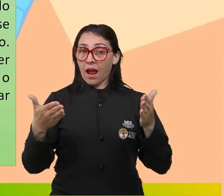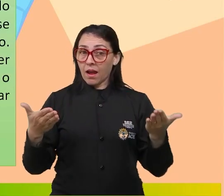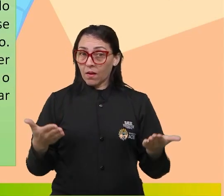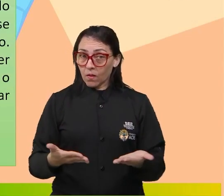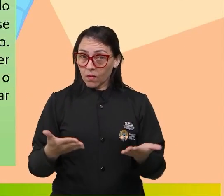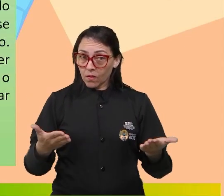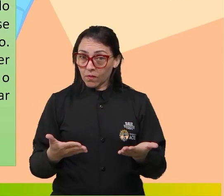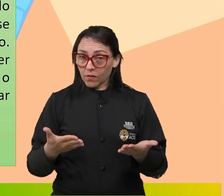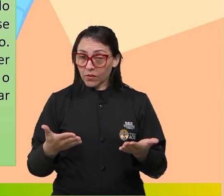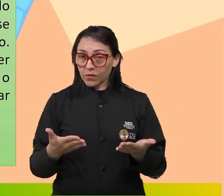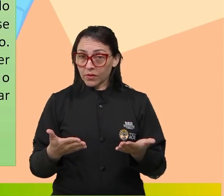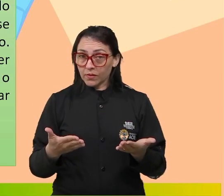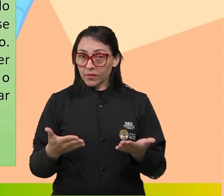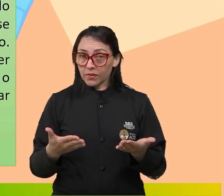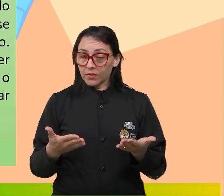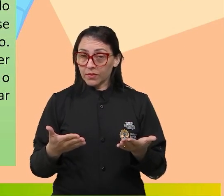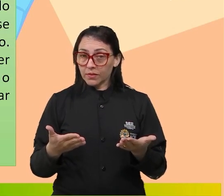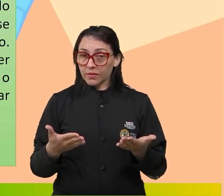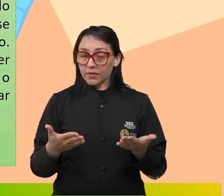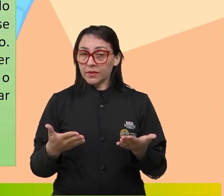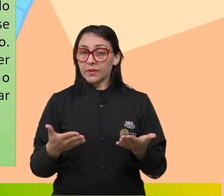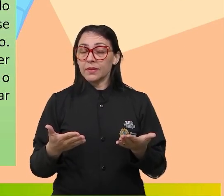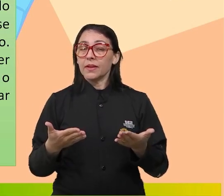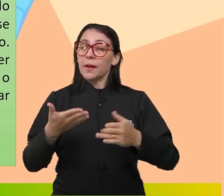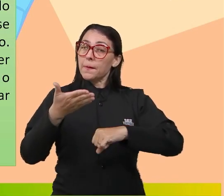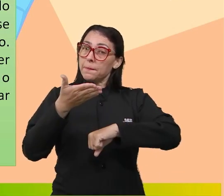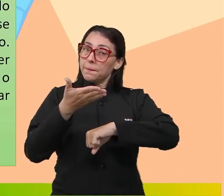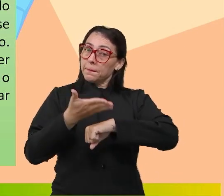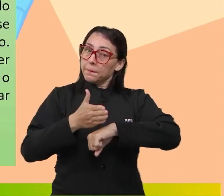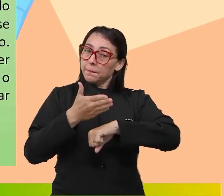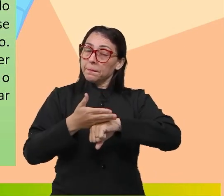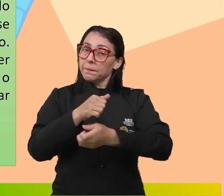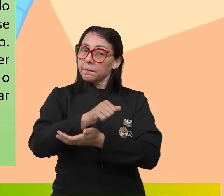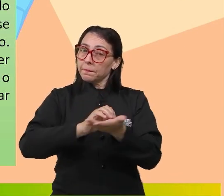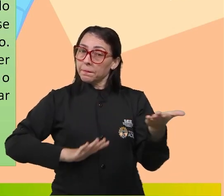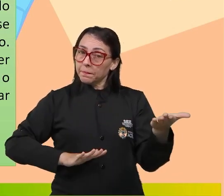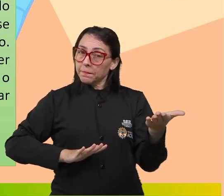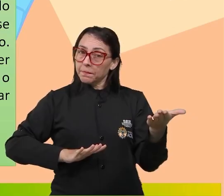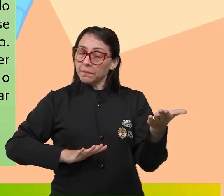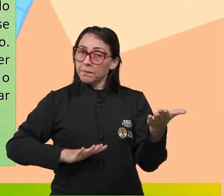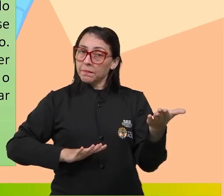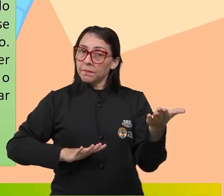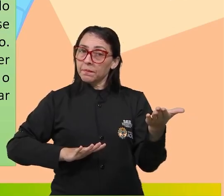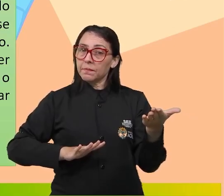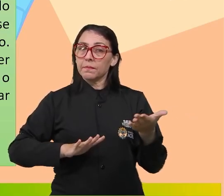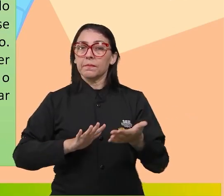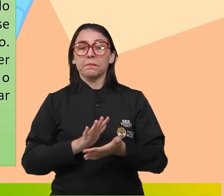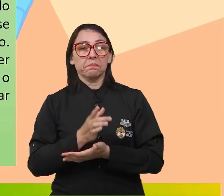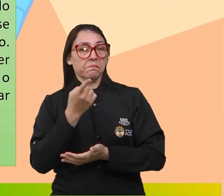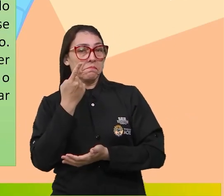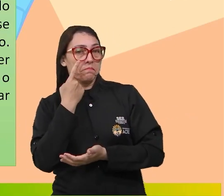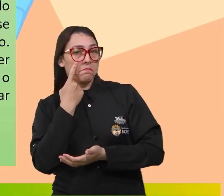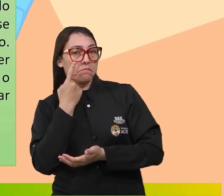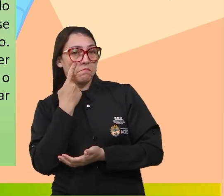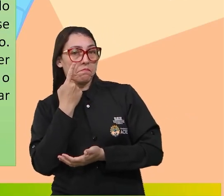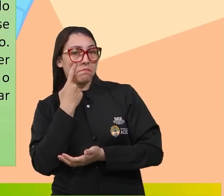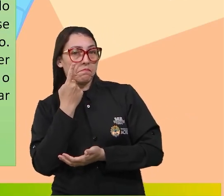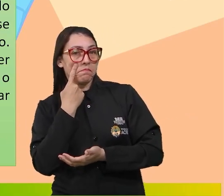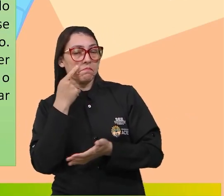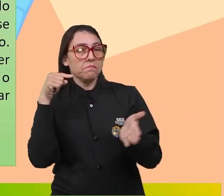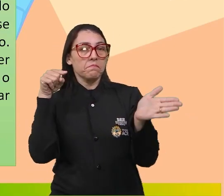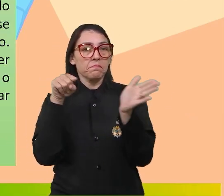Agora nós vamos aqui para o exercício. Nós vamos aqui observar